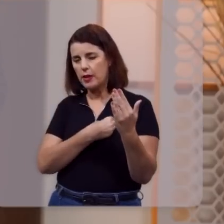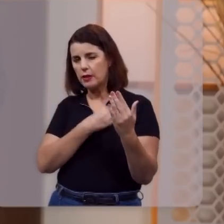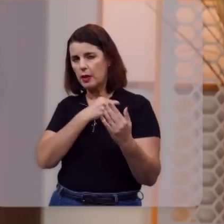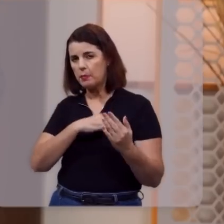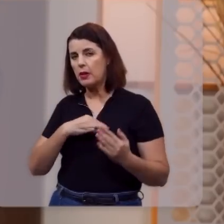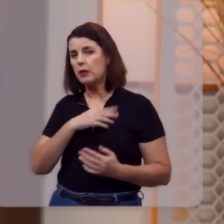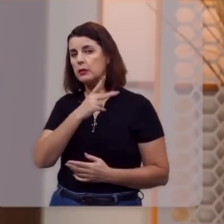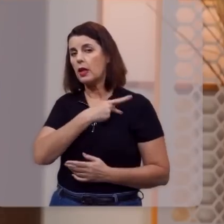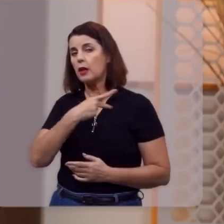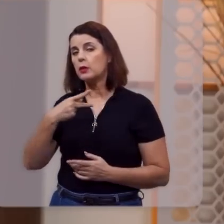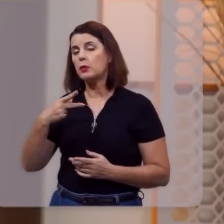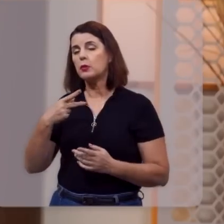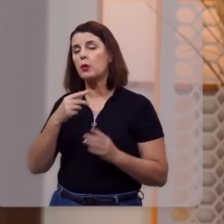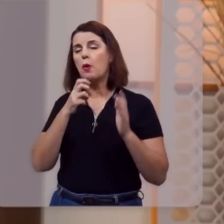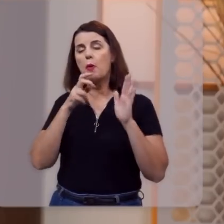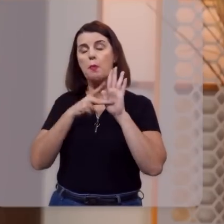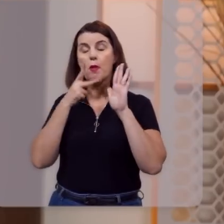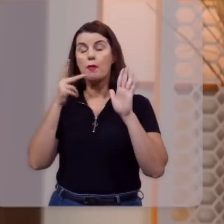profeta Elias,